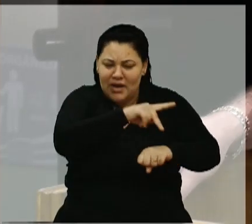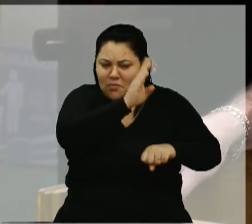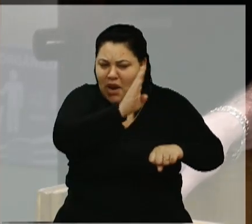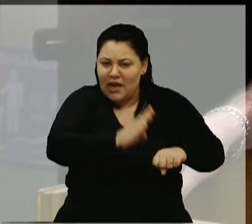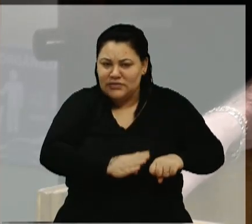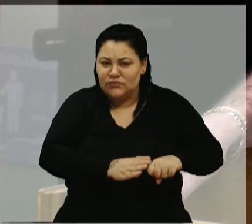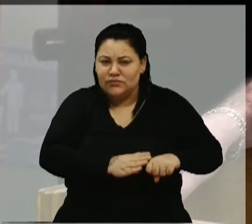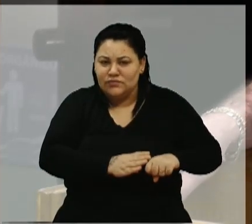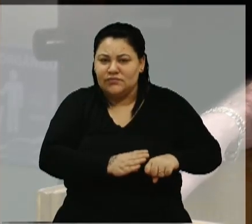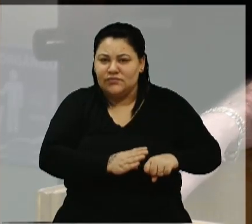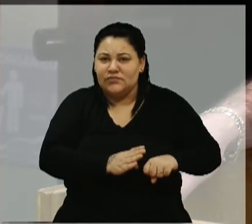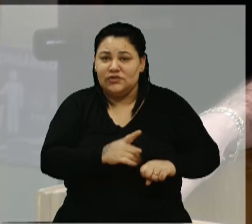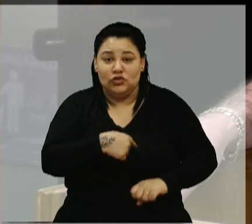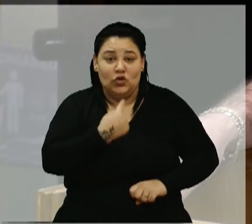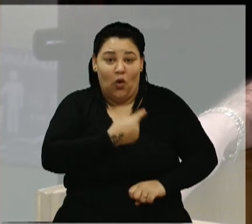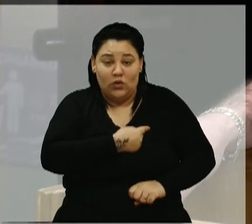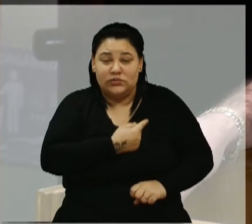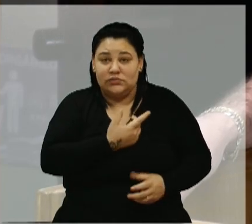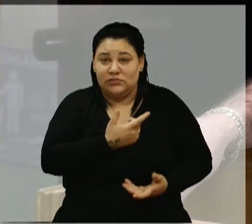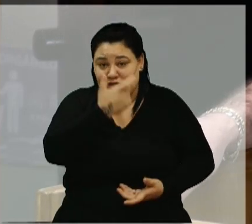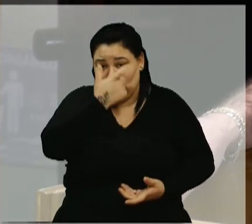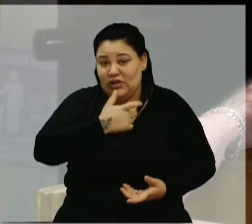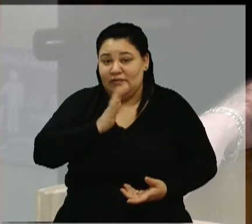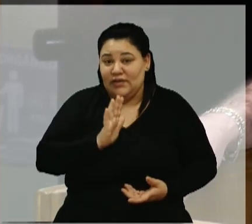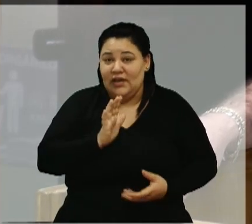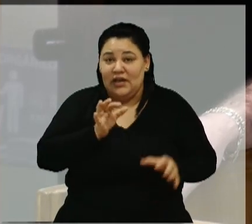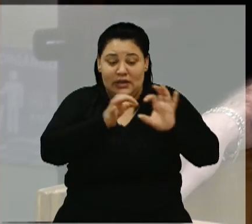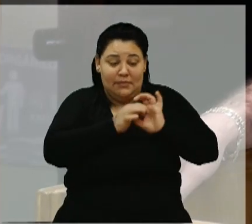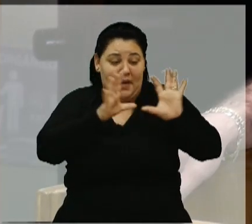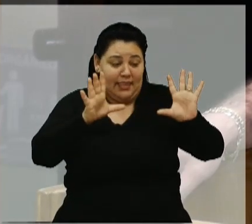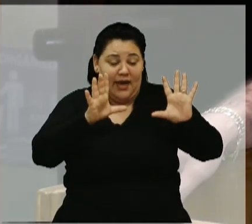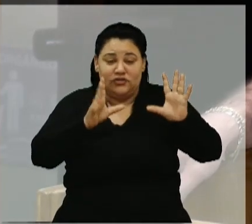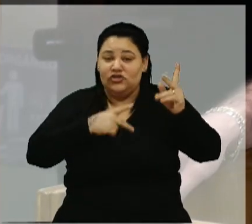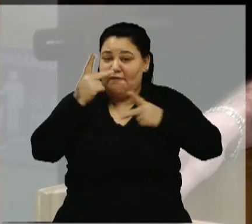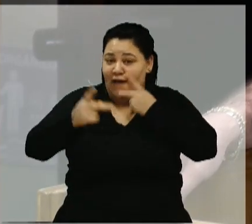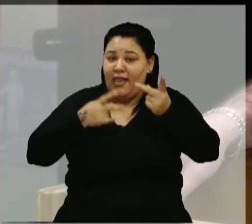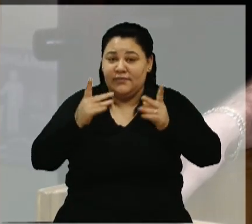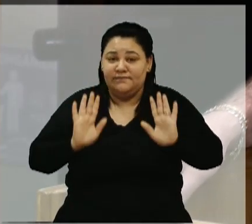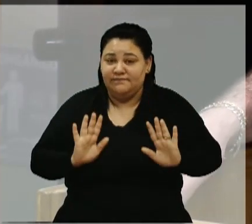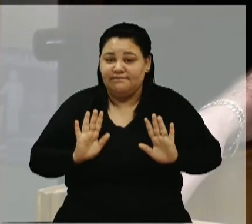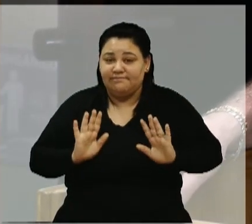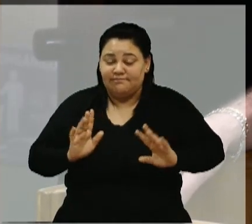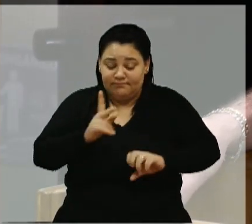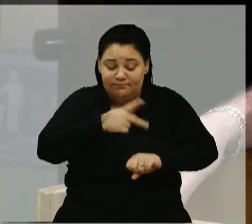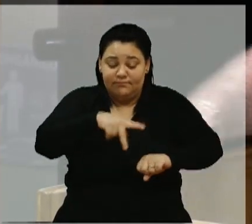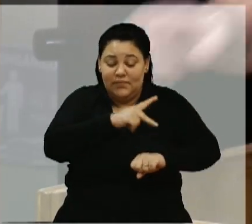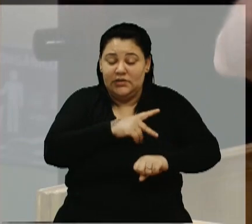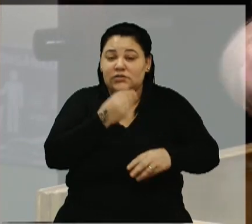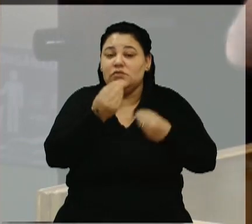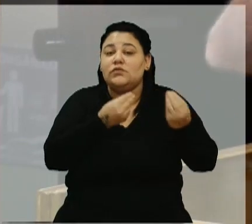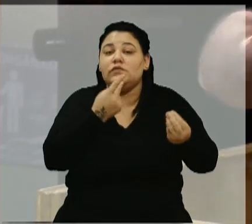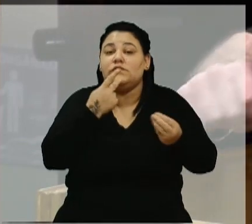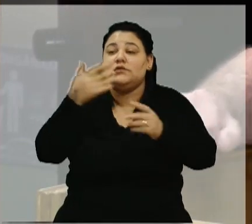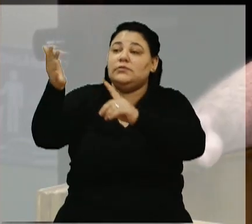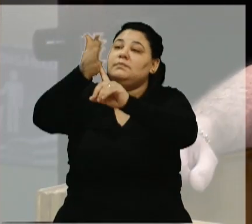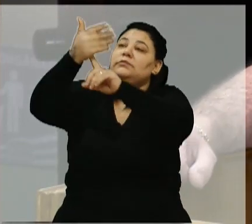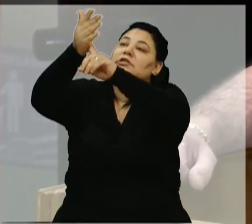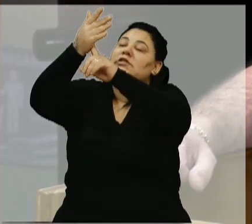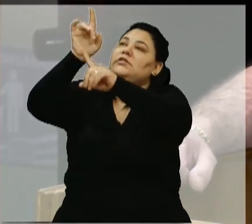que até então nós considerávamos de um país de liberdade de expressão, um país, como diz a nossa bandeira, da ordem